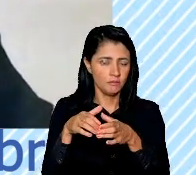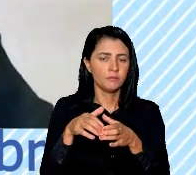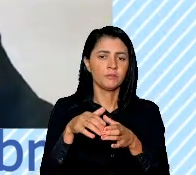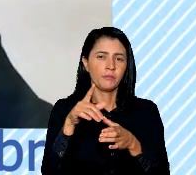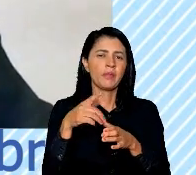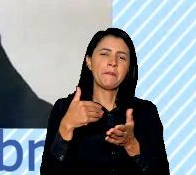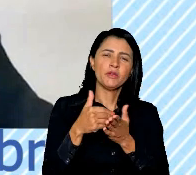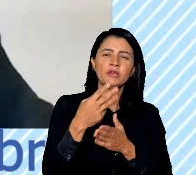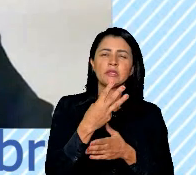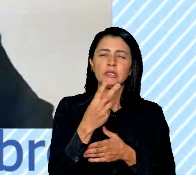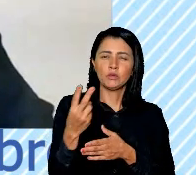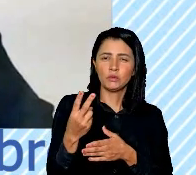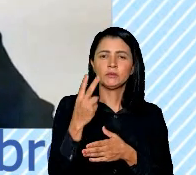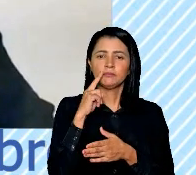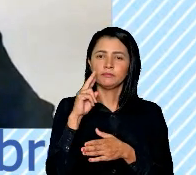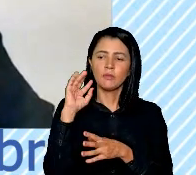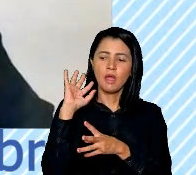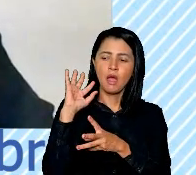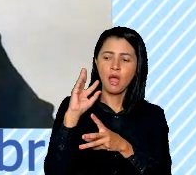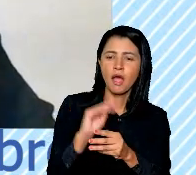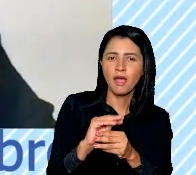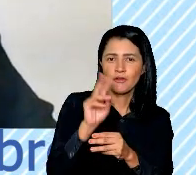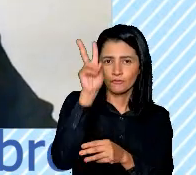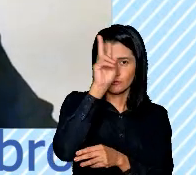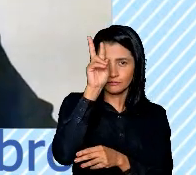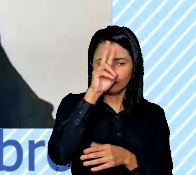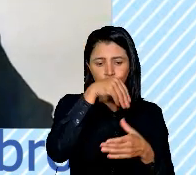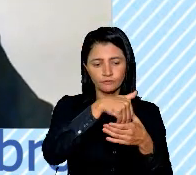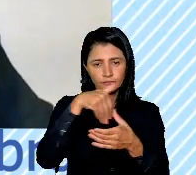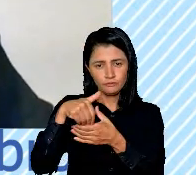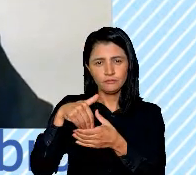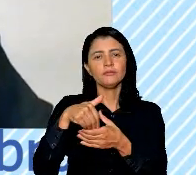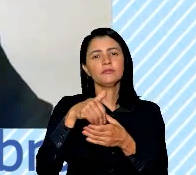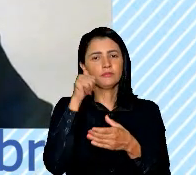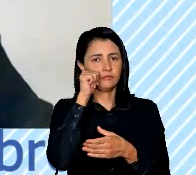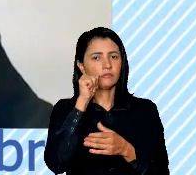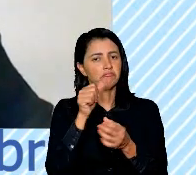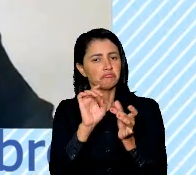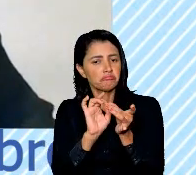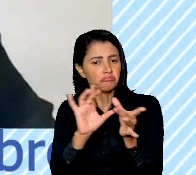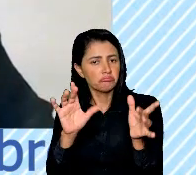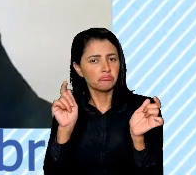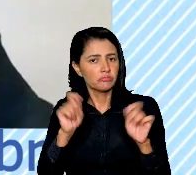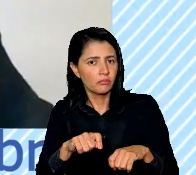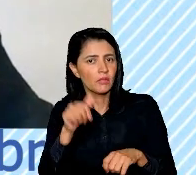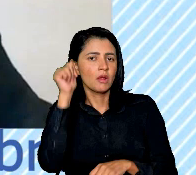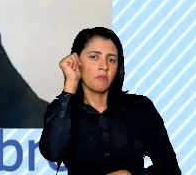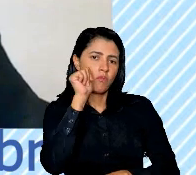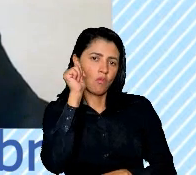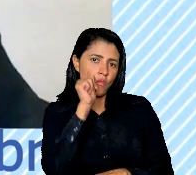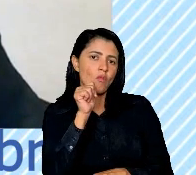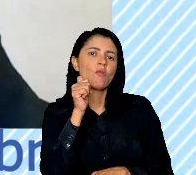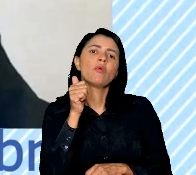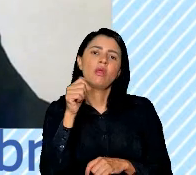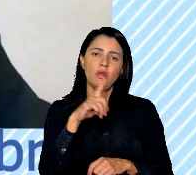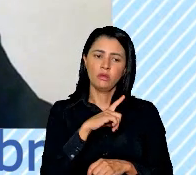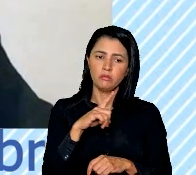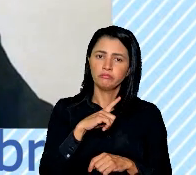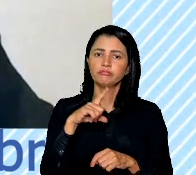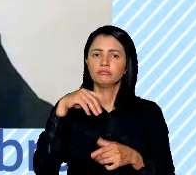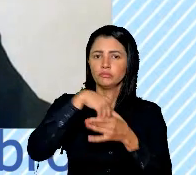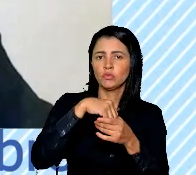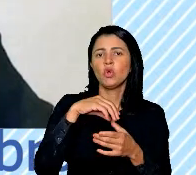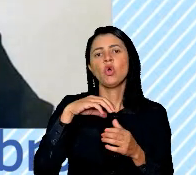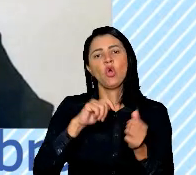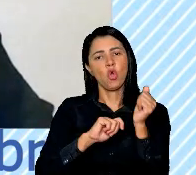no Brasil, o voto feminino passou a ser admitido, as mulheres tiveram reconhecido no Código Eleitoral